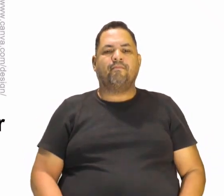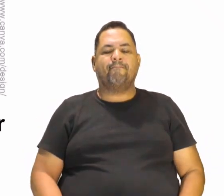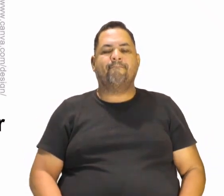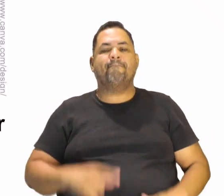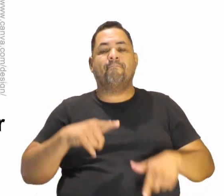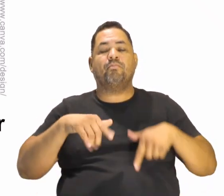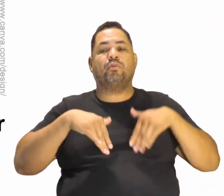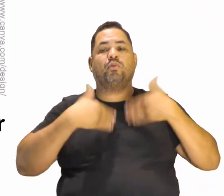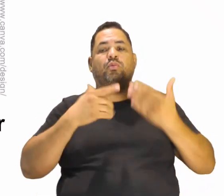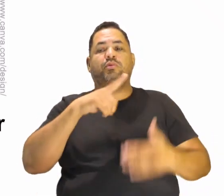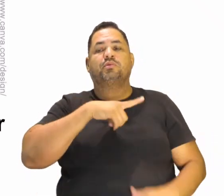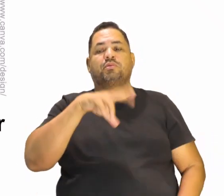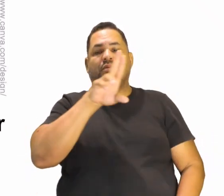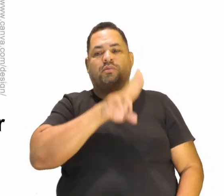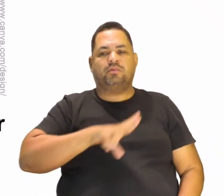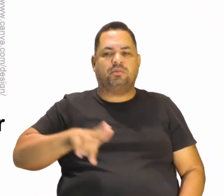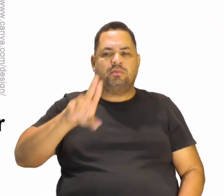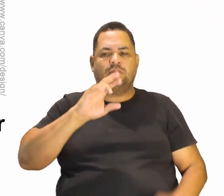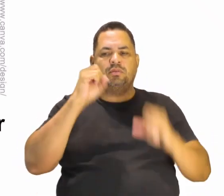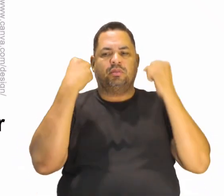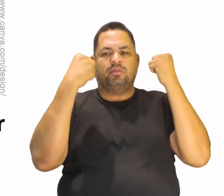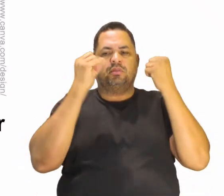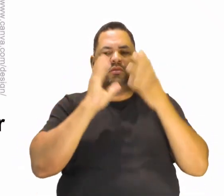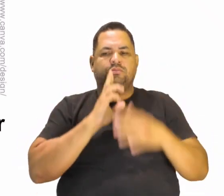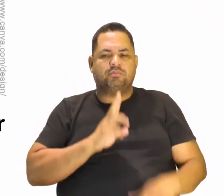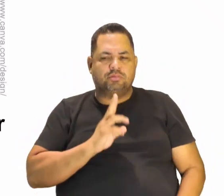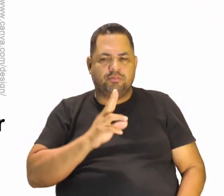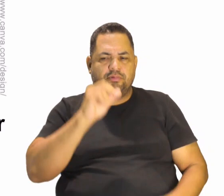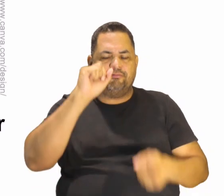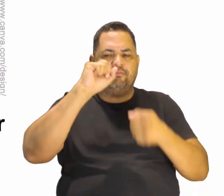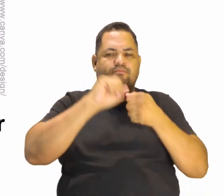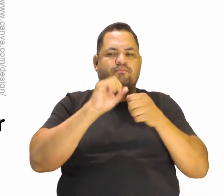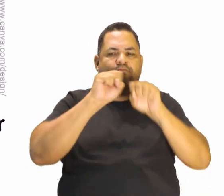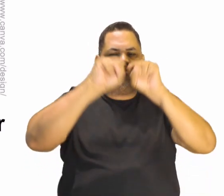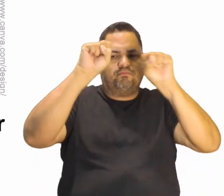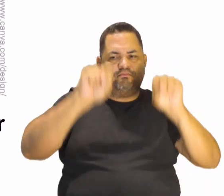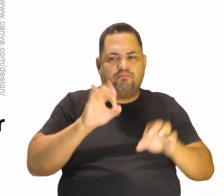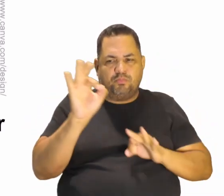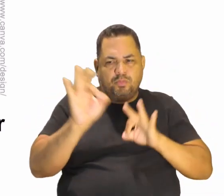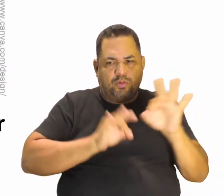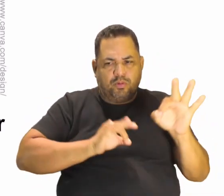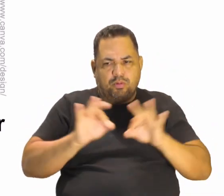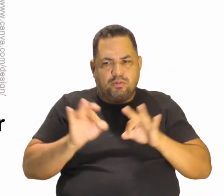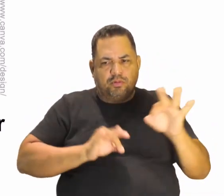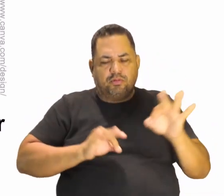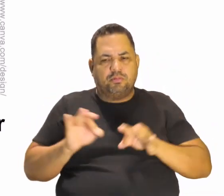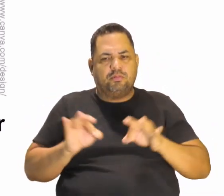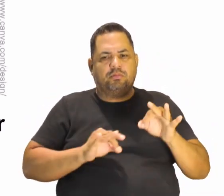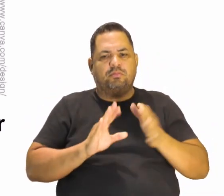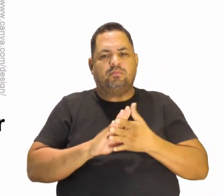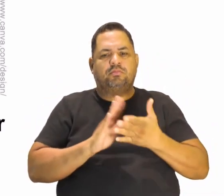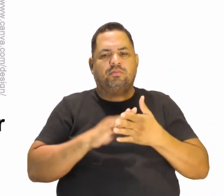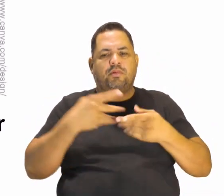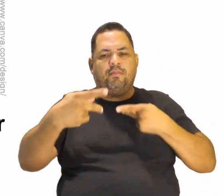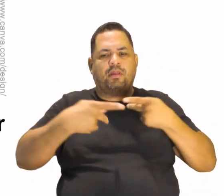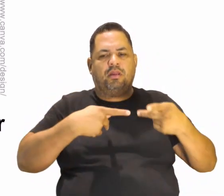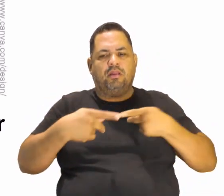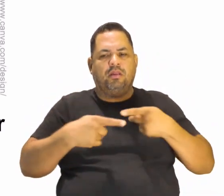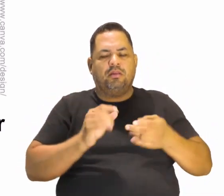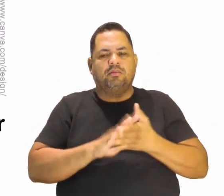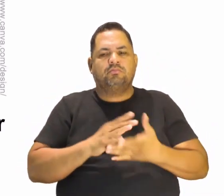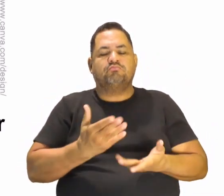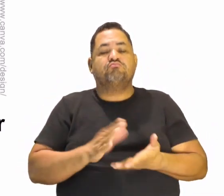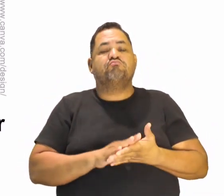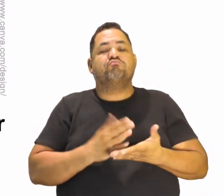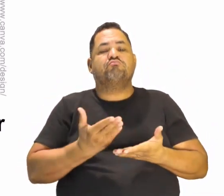quando temos a utilização da atividade física regular, sistematizada, bem organizada, bem planejada, eu